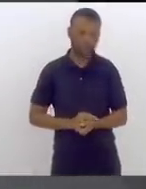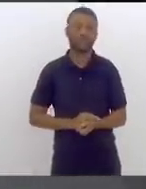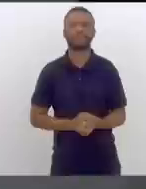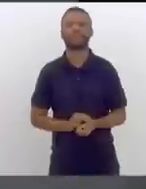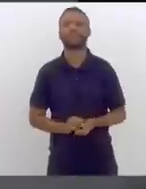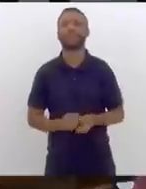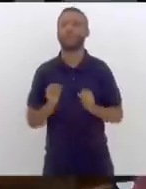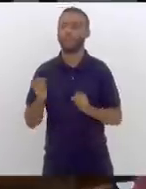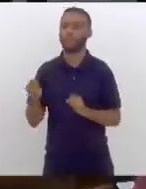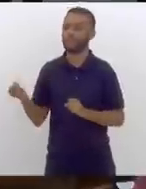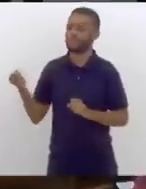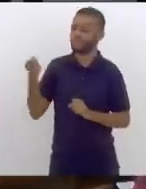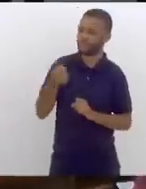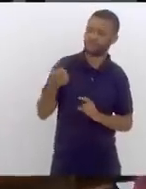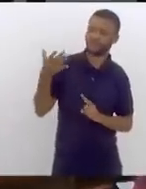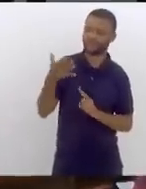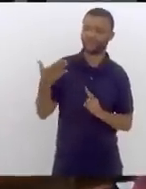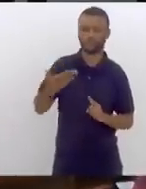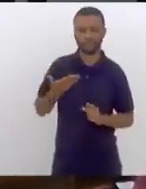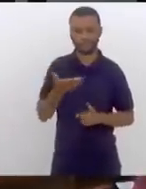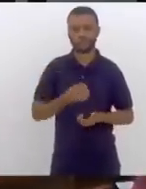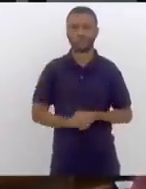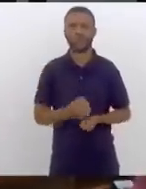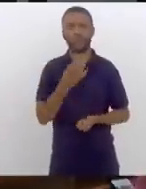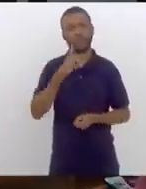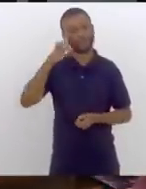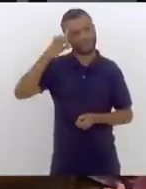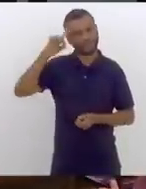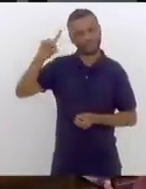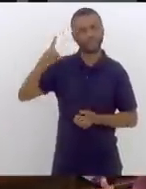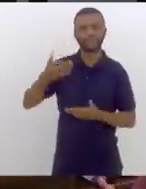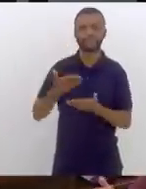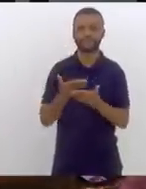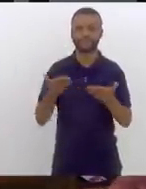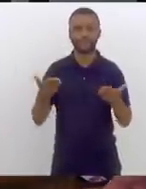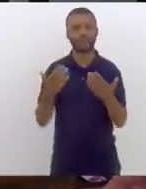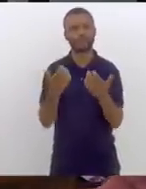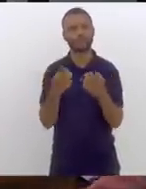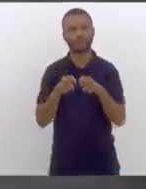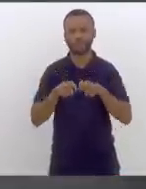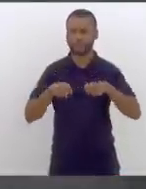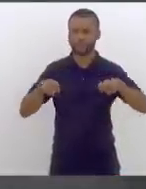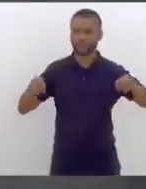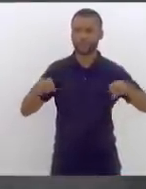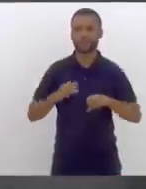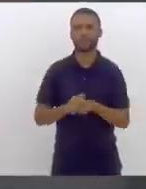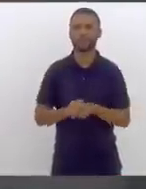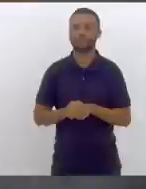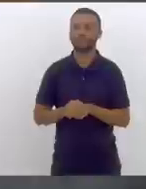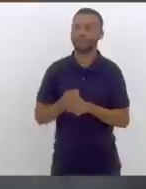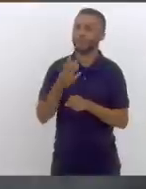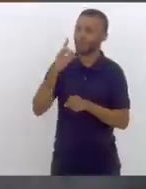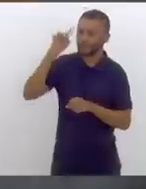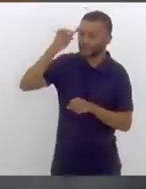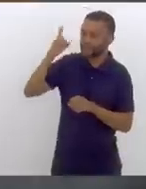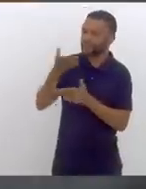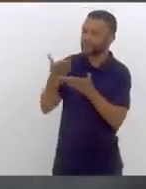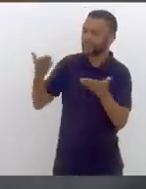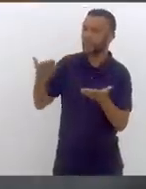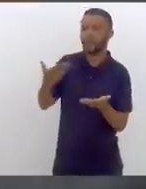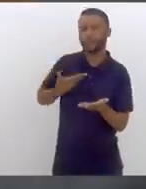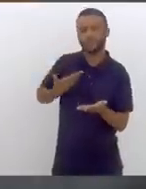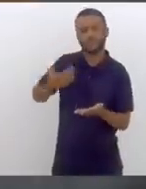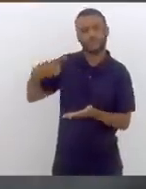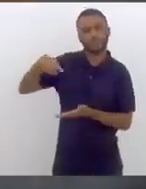Fala meu amigo meu companheiro Bom dia todos da mesa meus irmãos de farda tanto braço